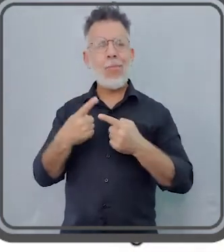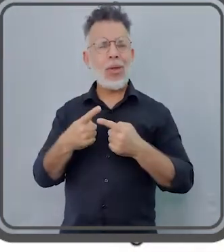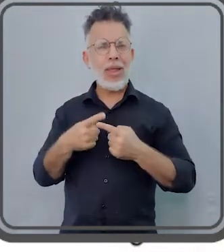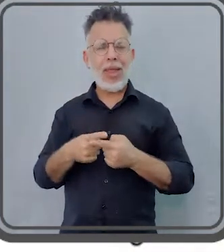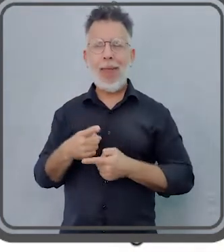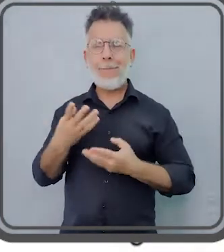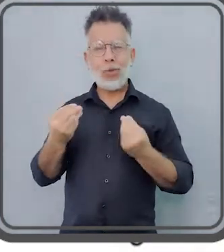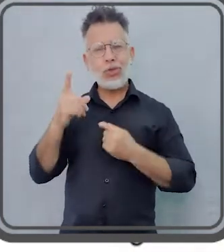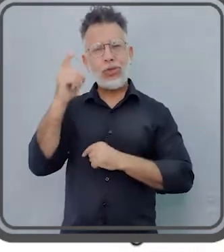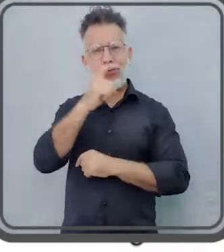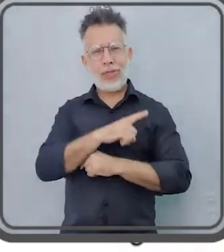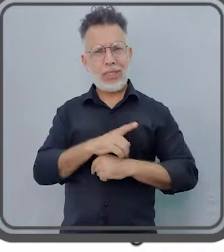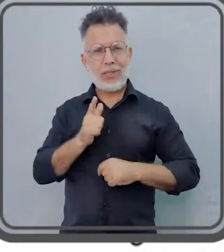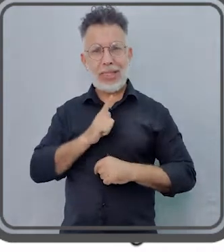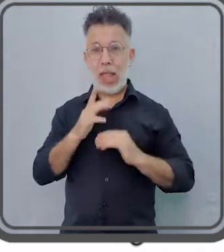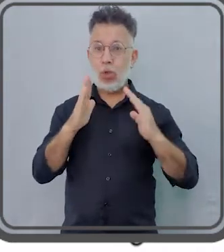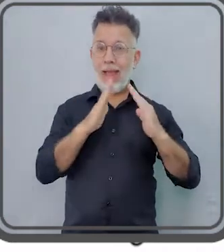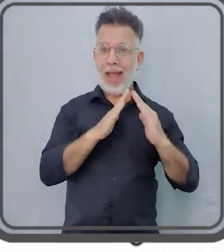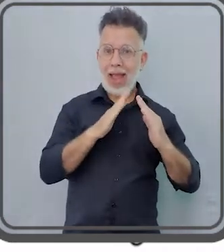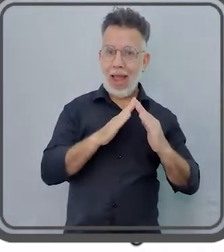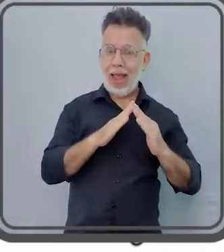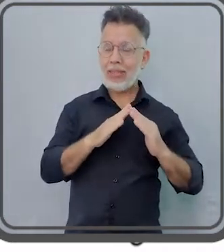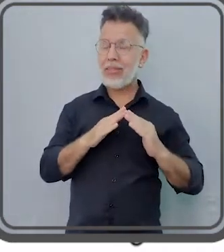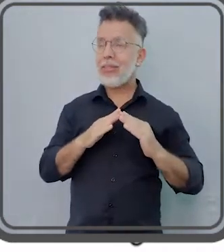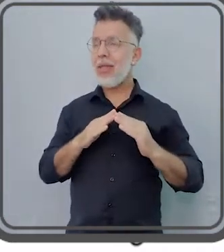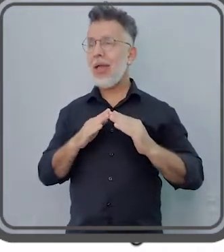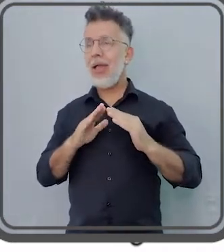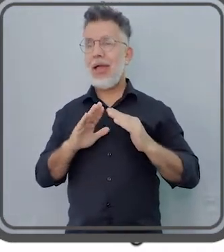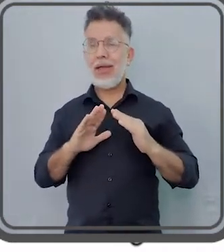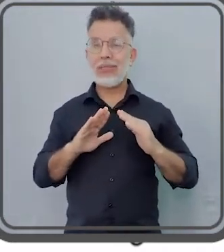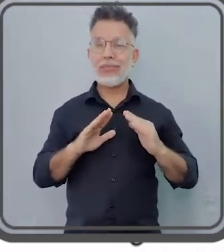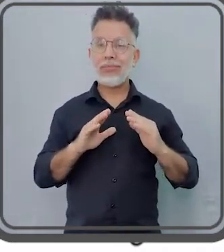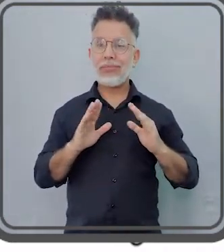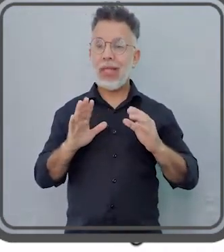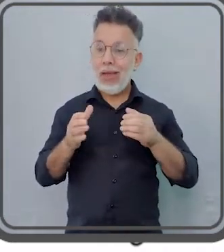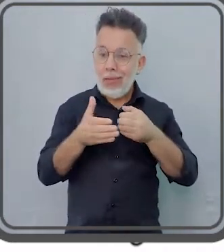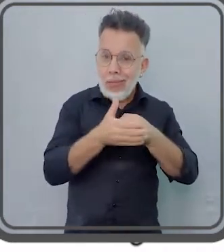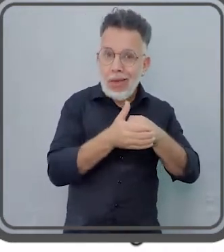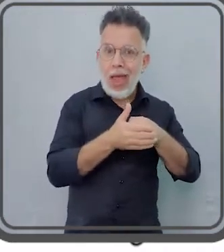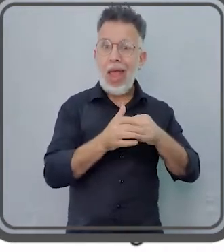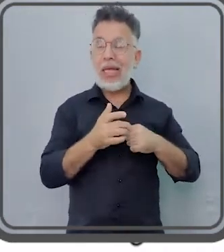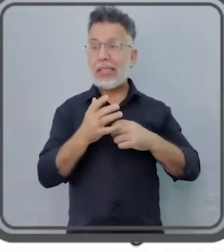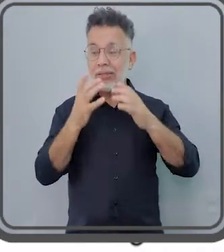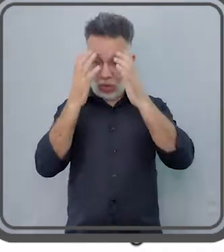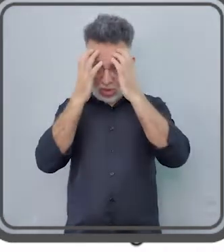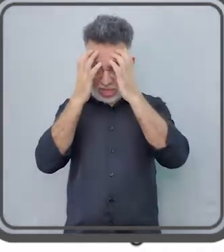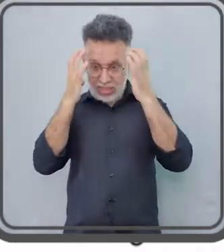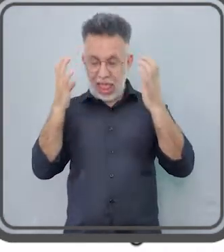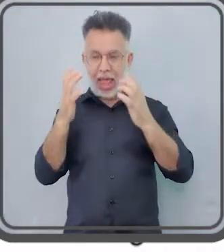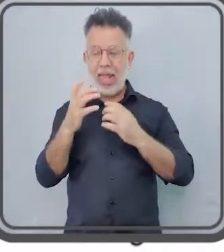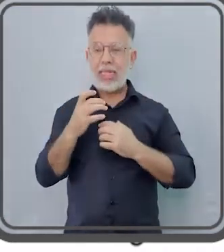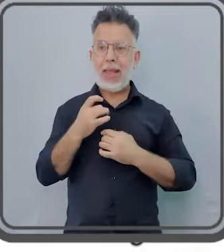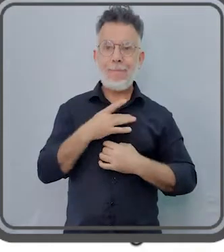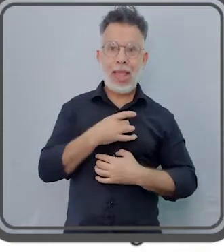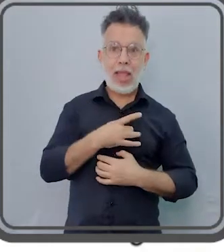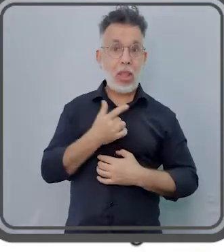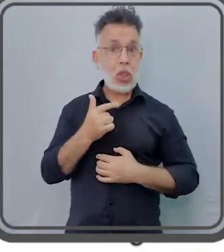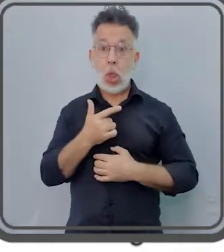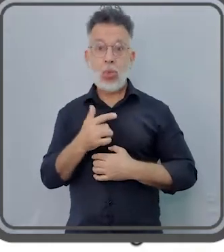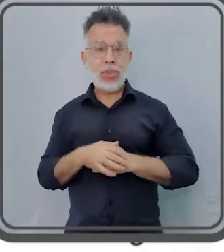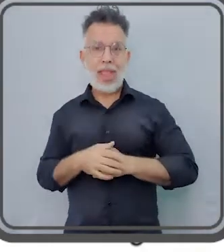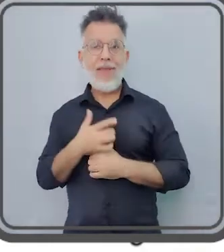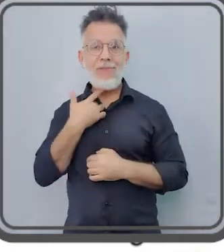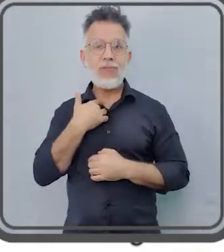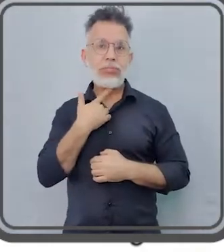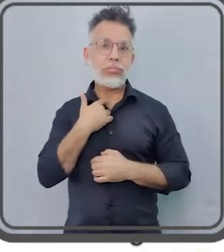numa casa, num ambiente restrito, num momento de absoluto estresse macro, assim, sabe? Não tem libido que aguente. Então, se você chegou até aqui com